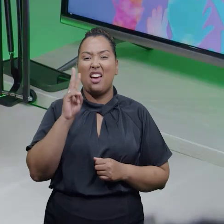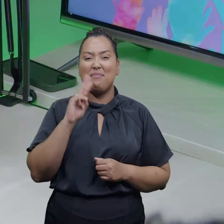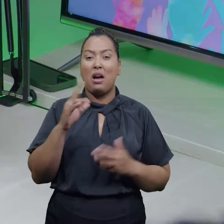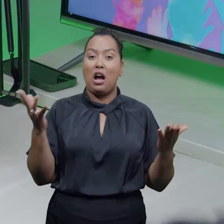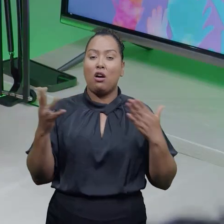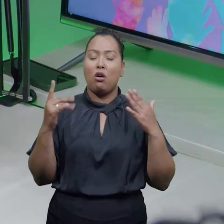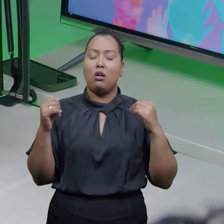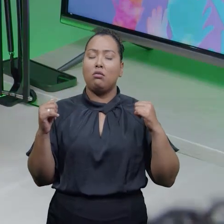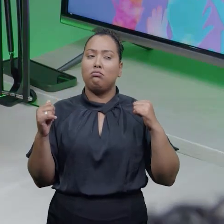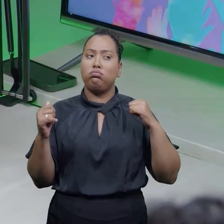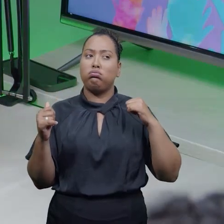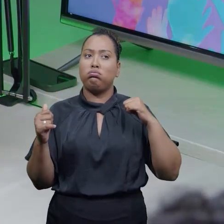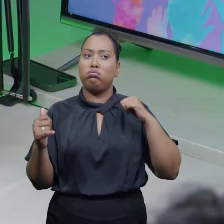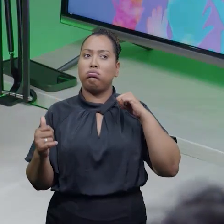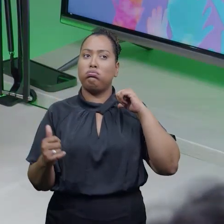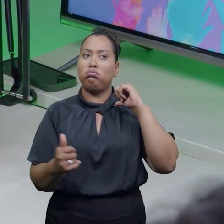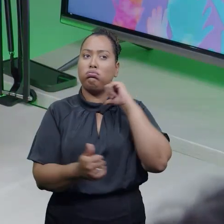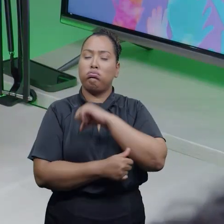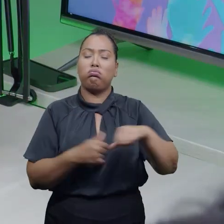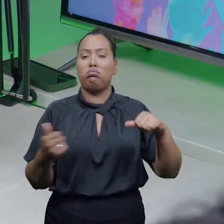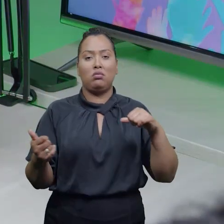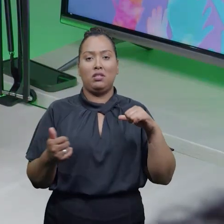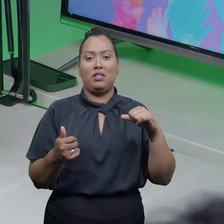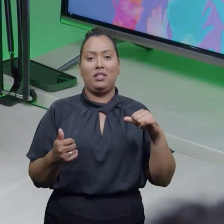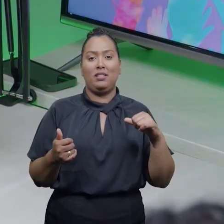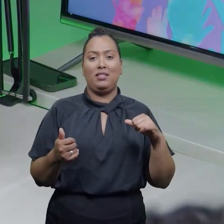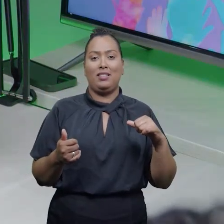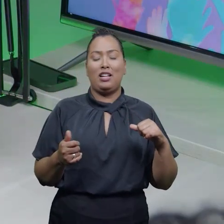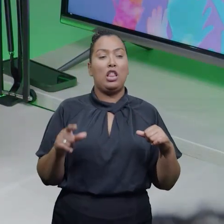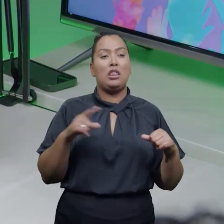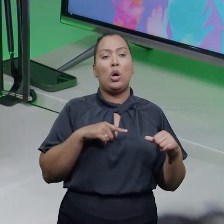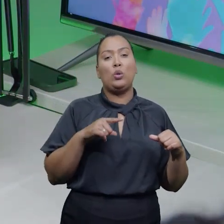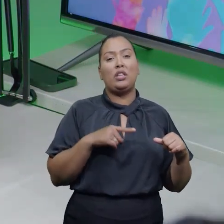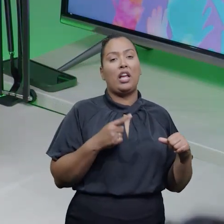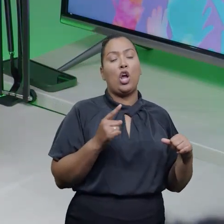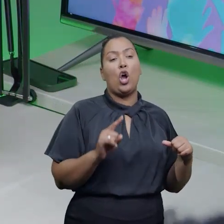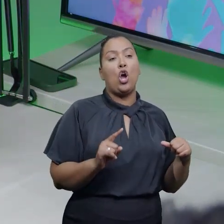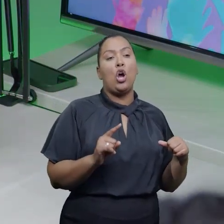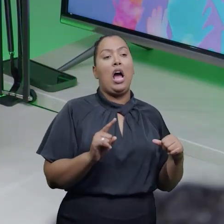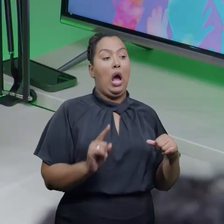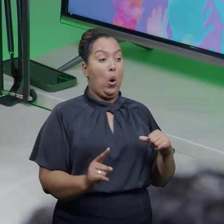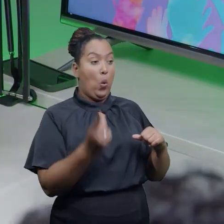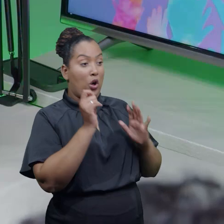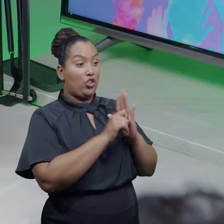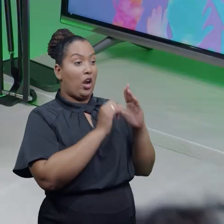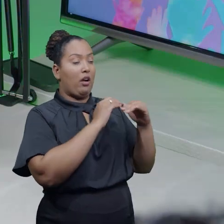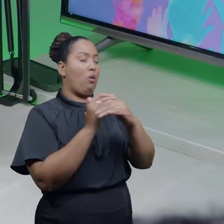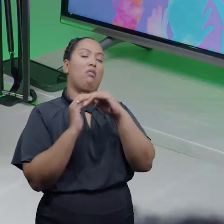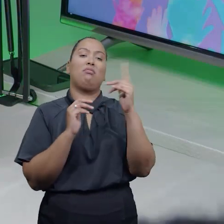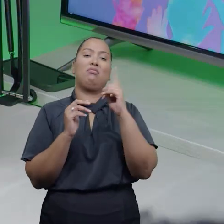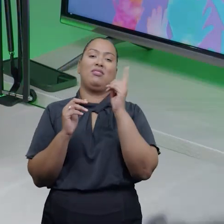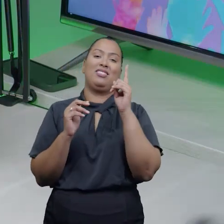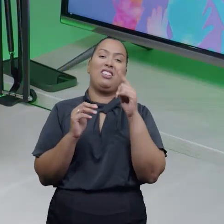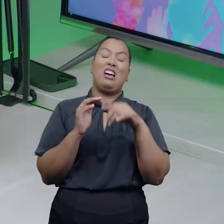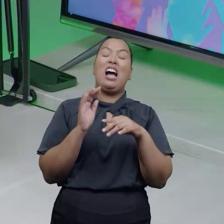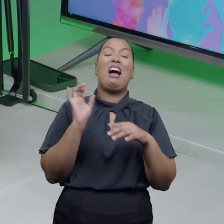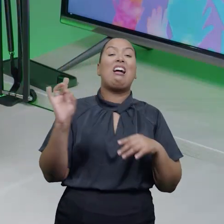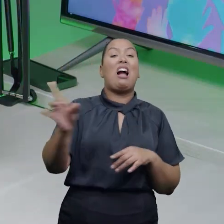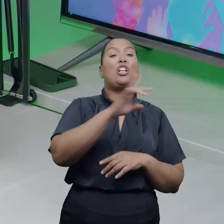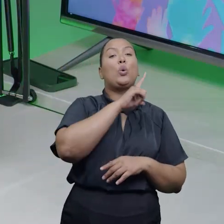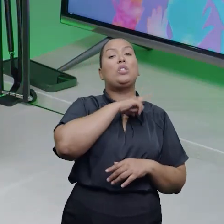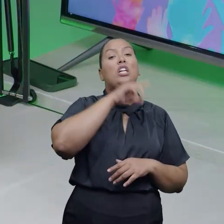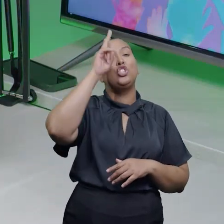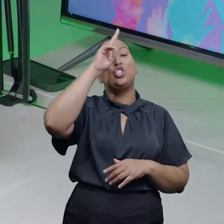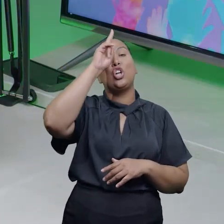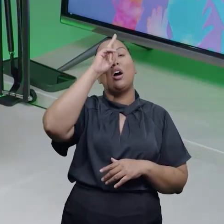as outras justificativas, e a gente começa a ver que é totalmente plural, assim, que cada pessoa com quem a gente conversa tem uma história que